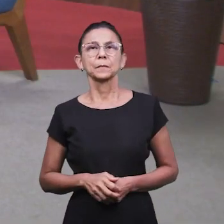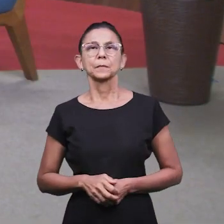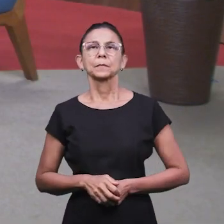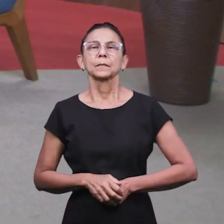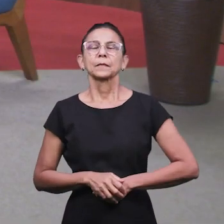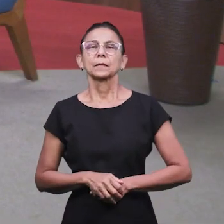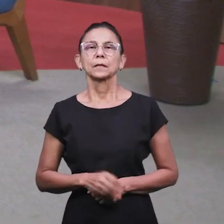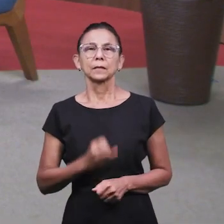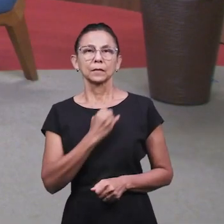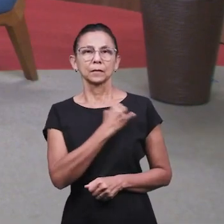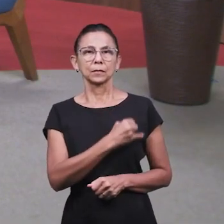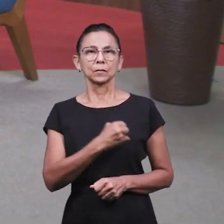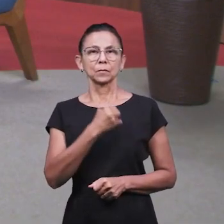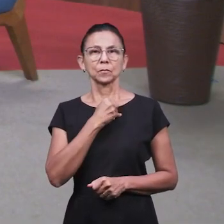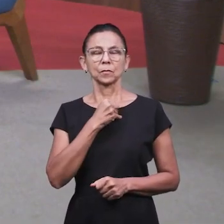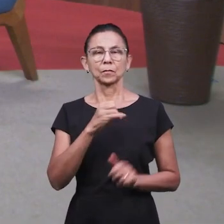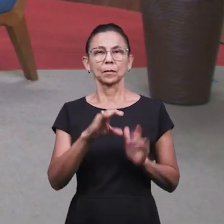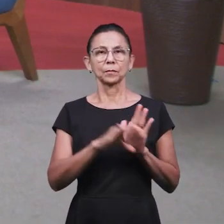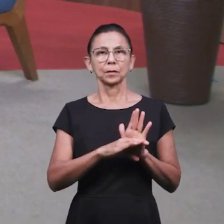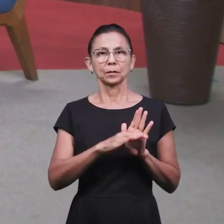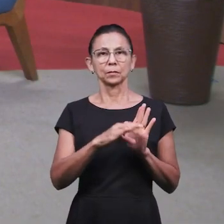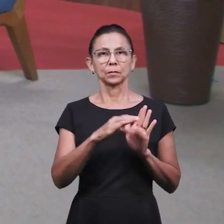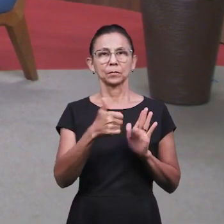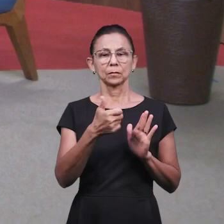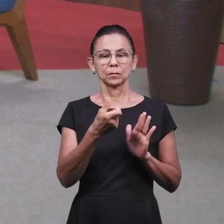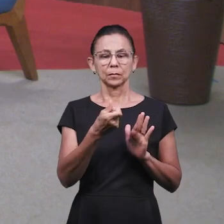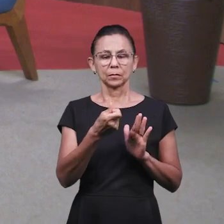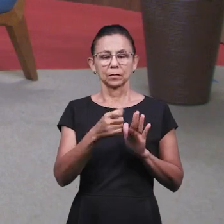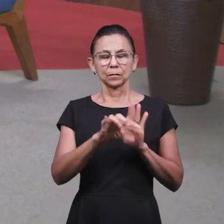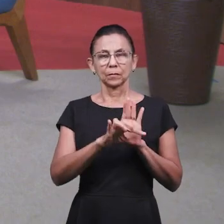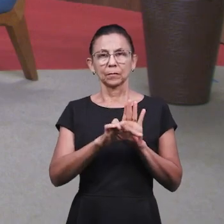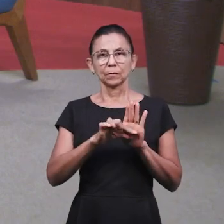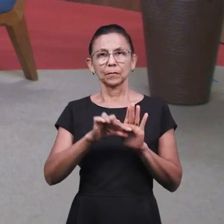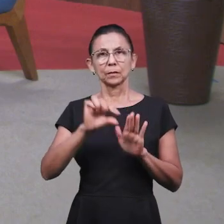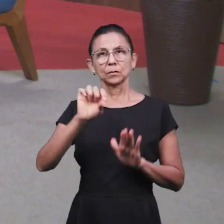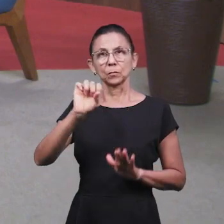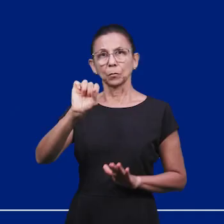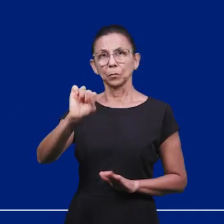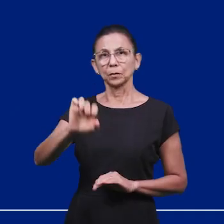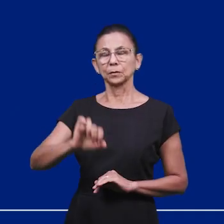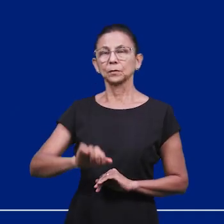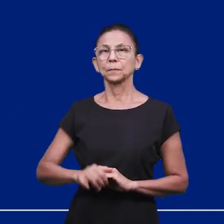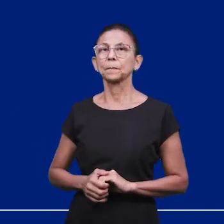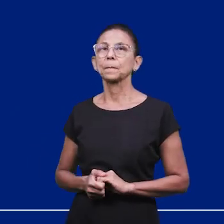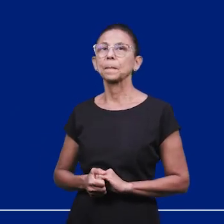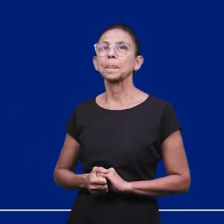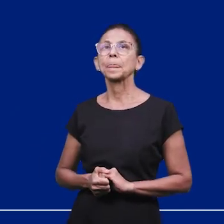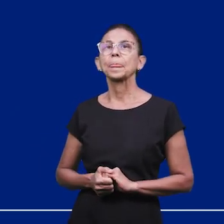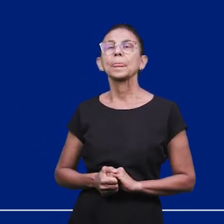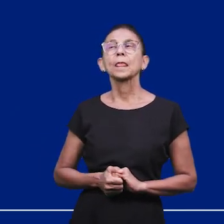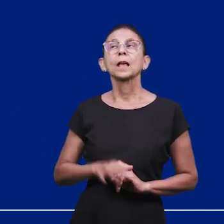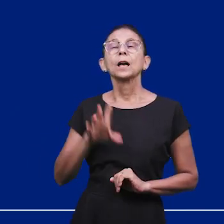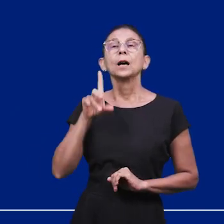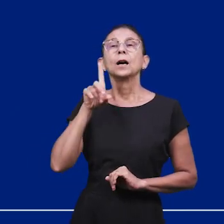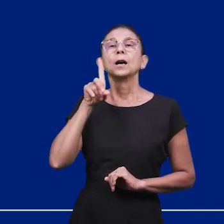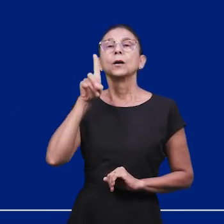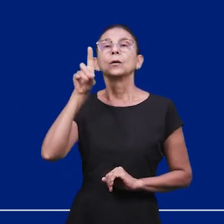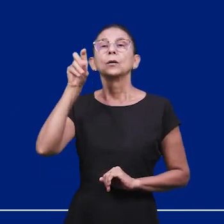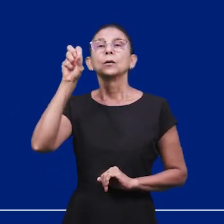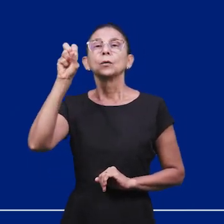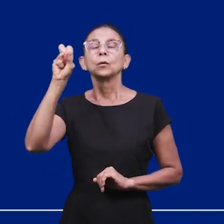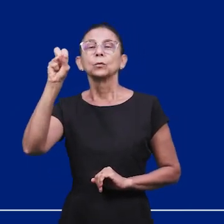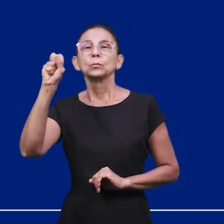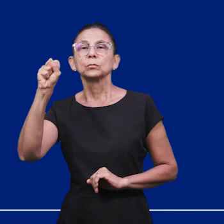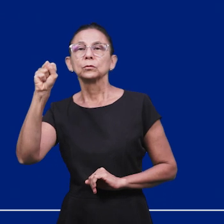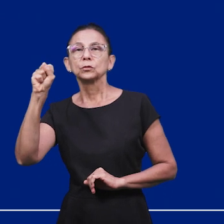ler um texto aqui para você comentar. João capítulo 16, verso 8, diz o seguinte: e quando ele vier, convencerá